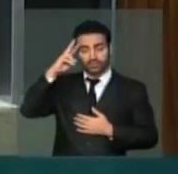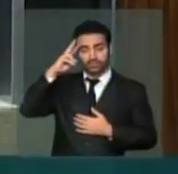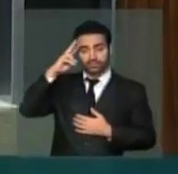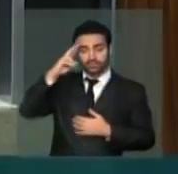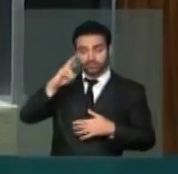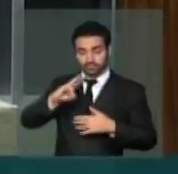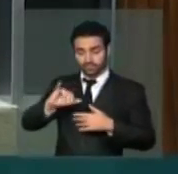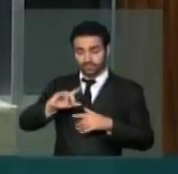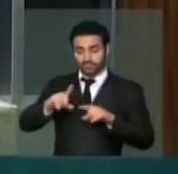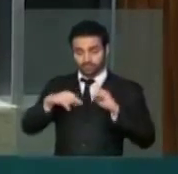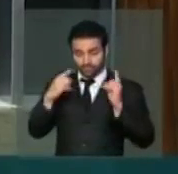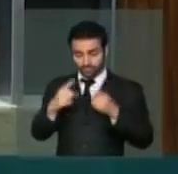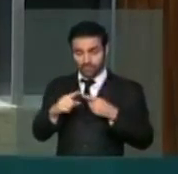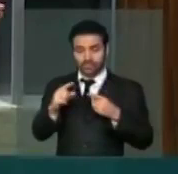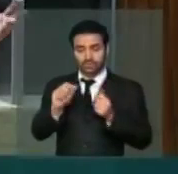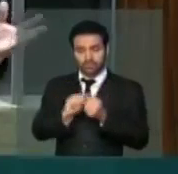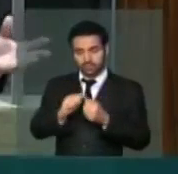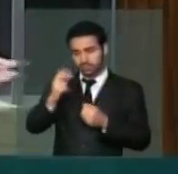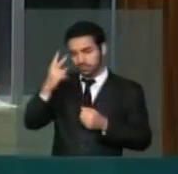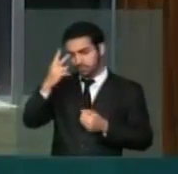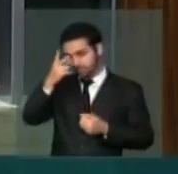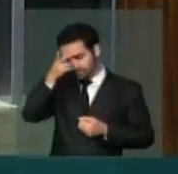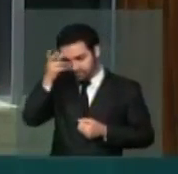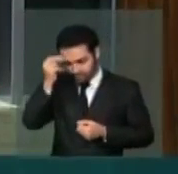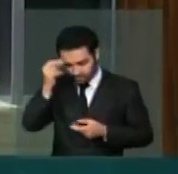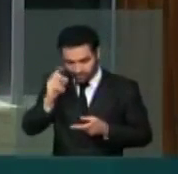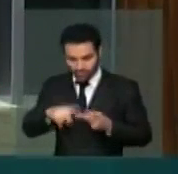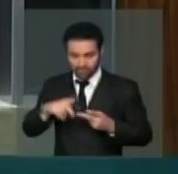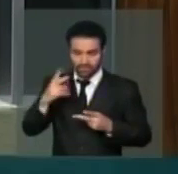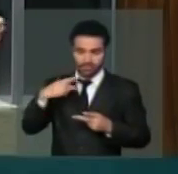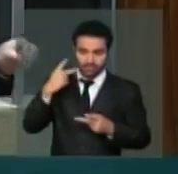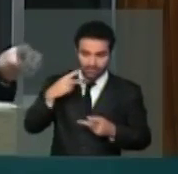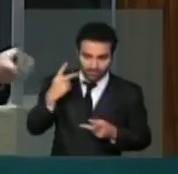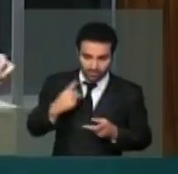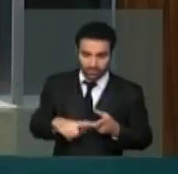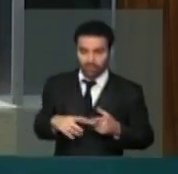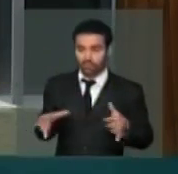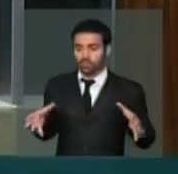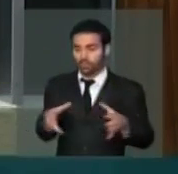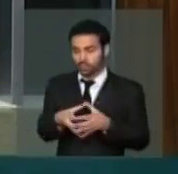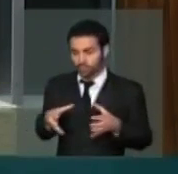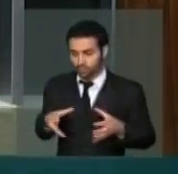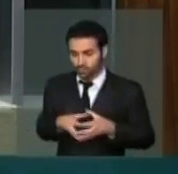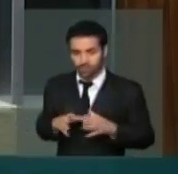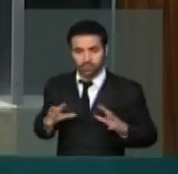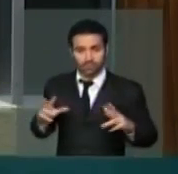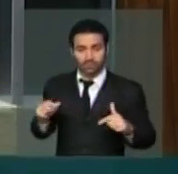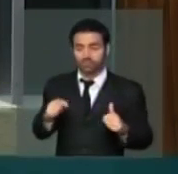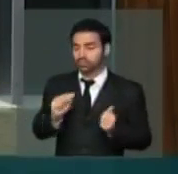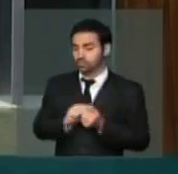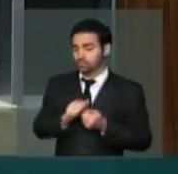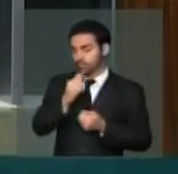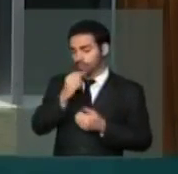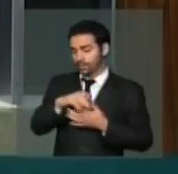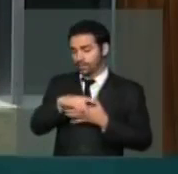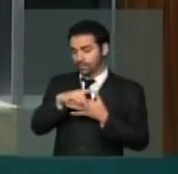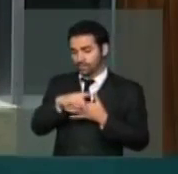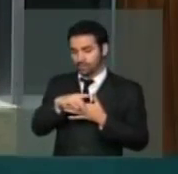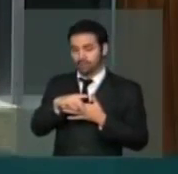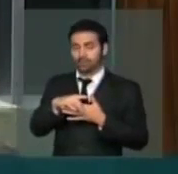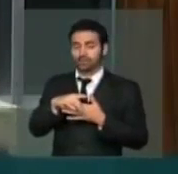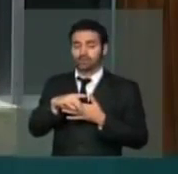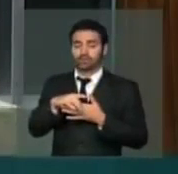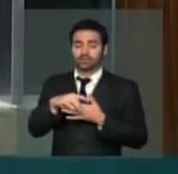uma reunião com os prefeitos, com os vereadores, tudo isso organizado pelo nosso líder do Bloco